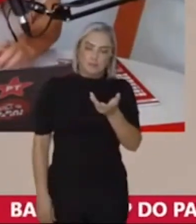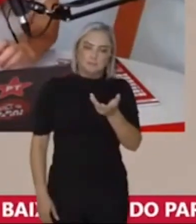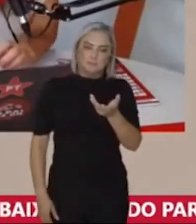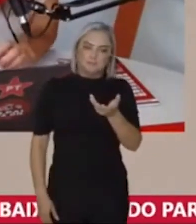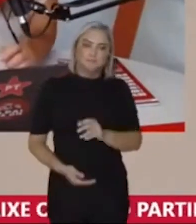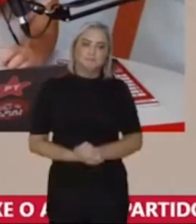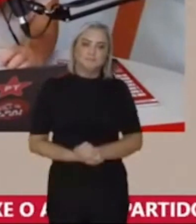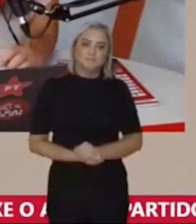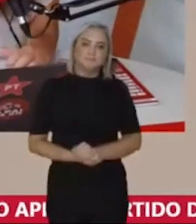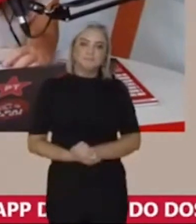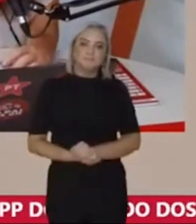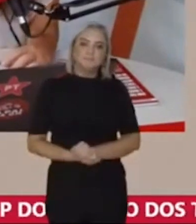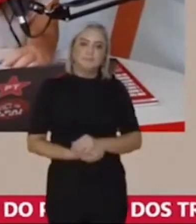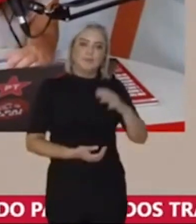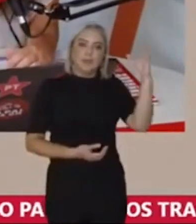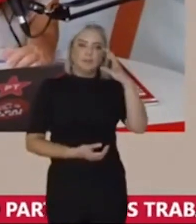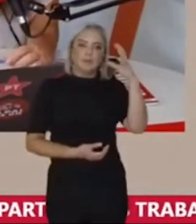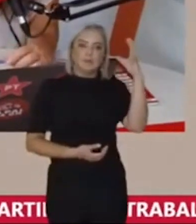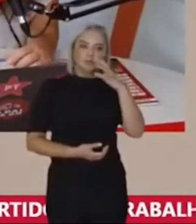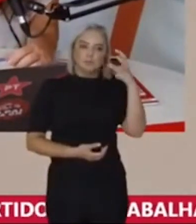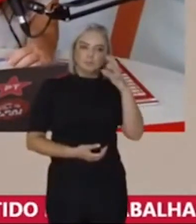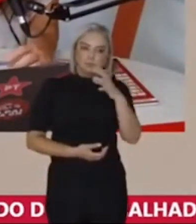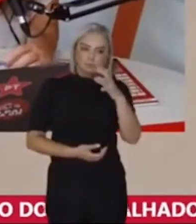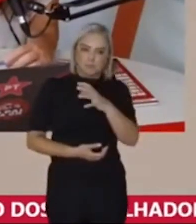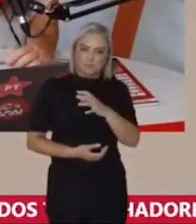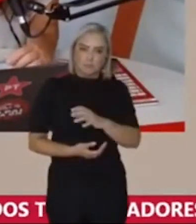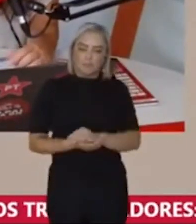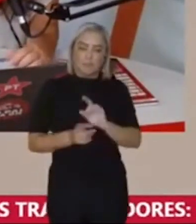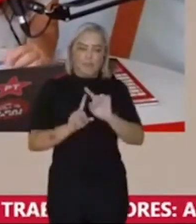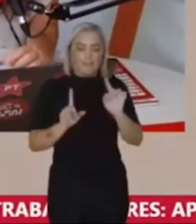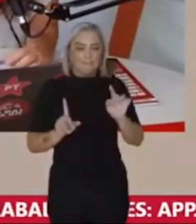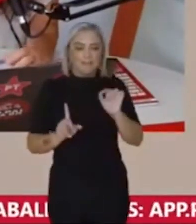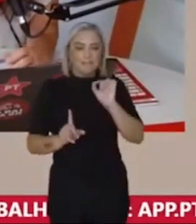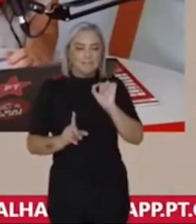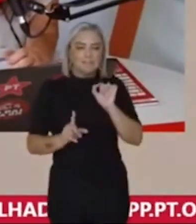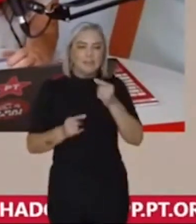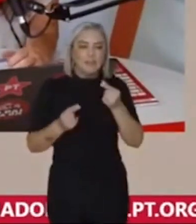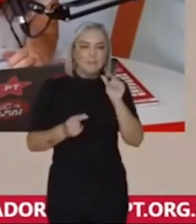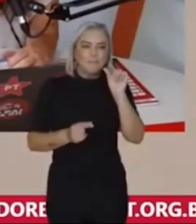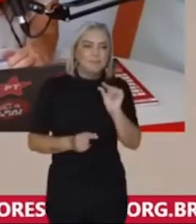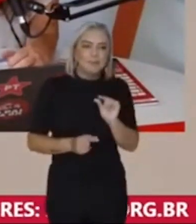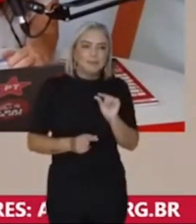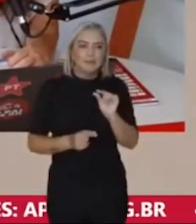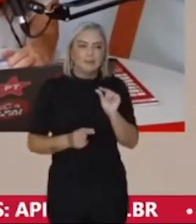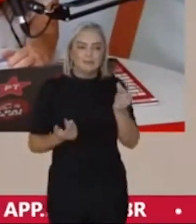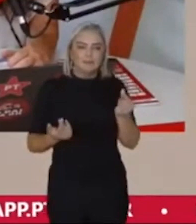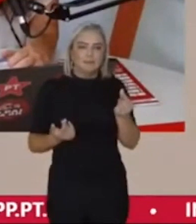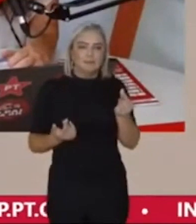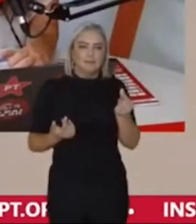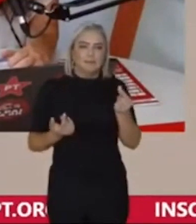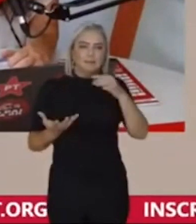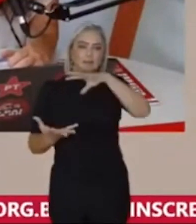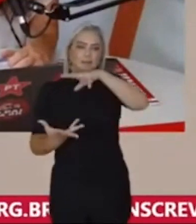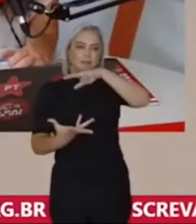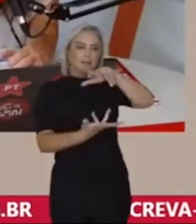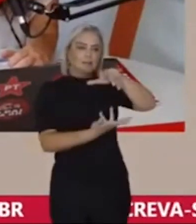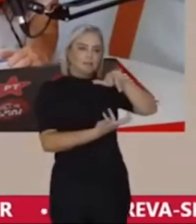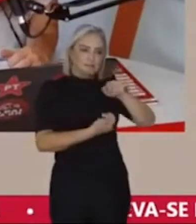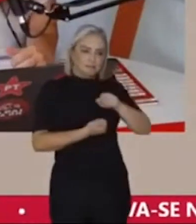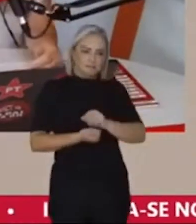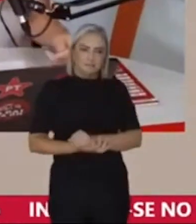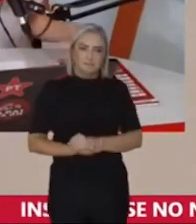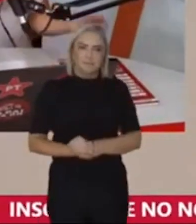referir, a indução de correntes pelo solo. Mas isso é um pouco menor do que a questão espacial.